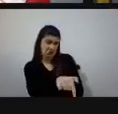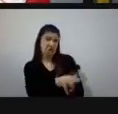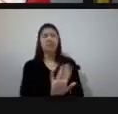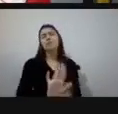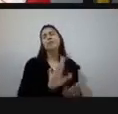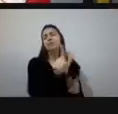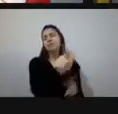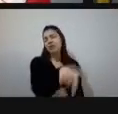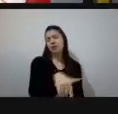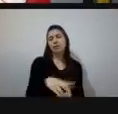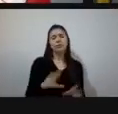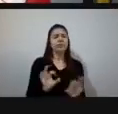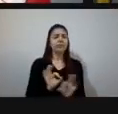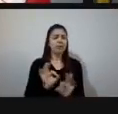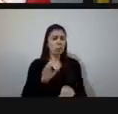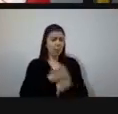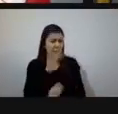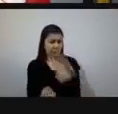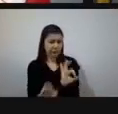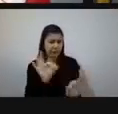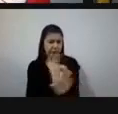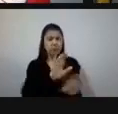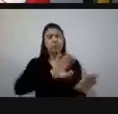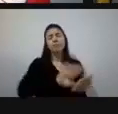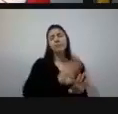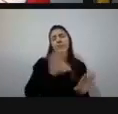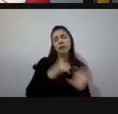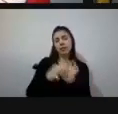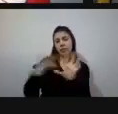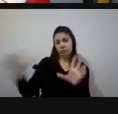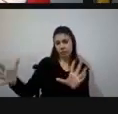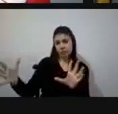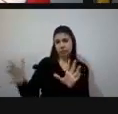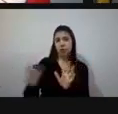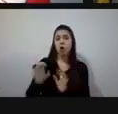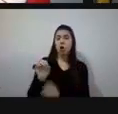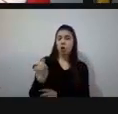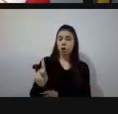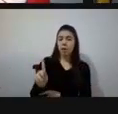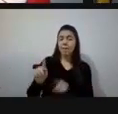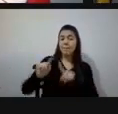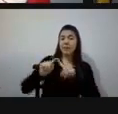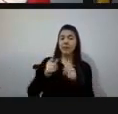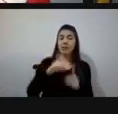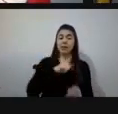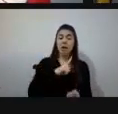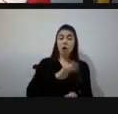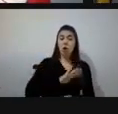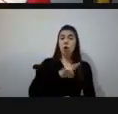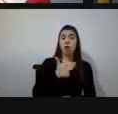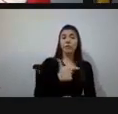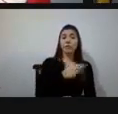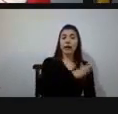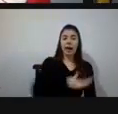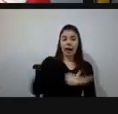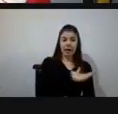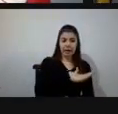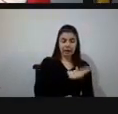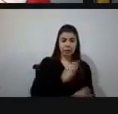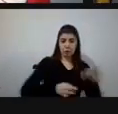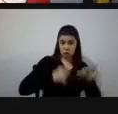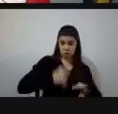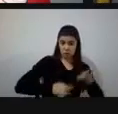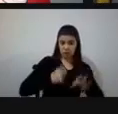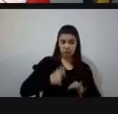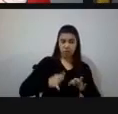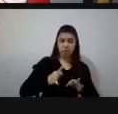outra área da justiça, que é a vara da criança e adolescente, que o juiz pode continuar protegendo essa vítima. Ainda que ele tenha sido absolvido